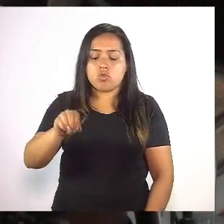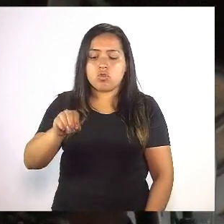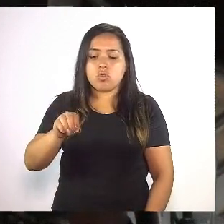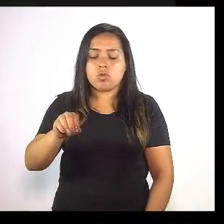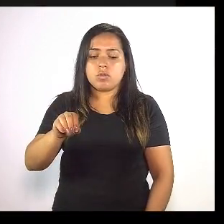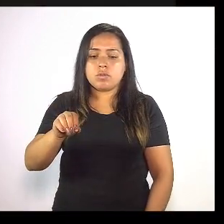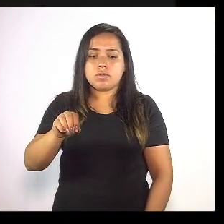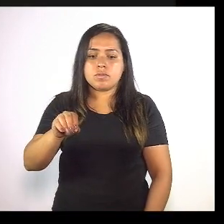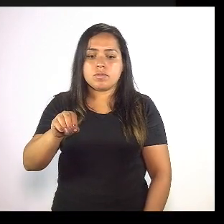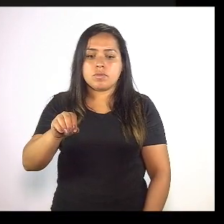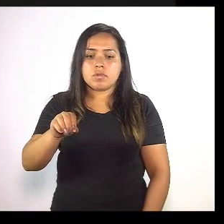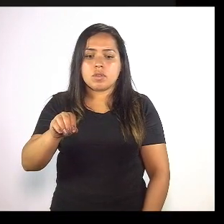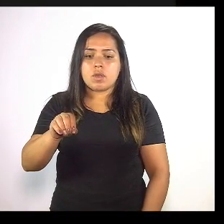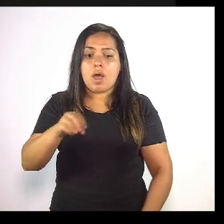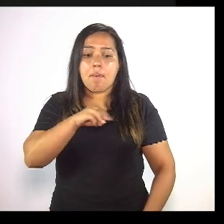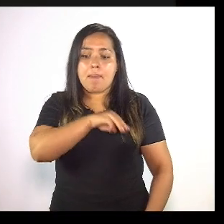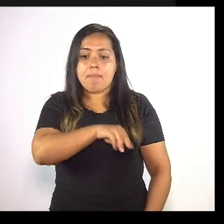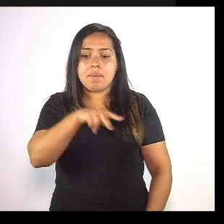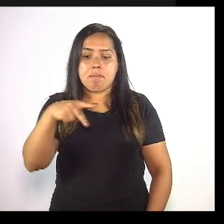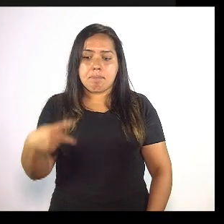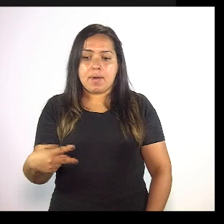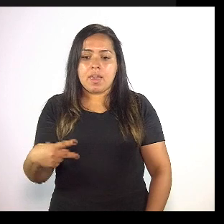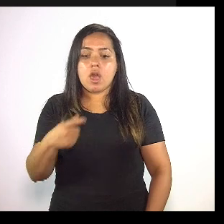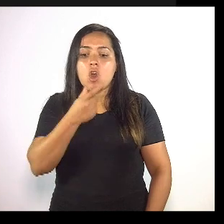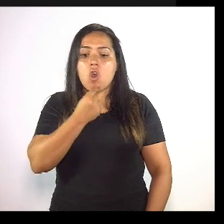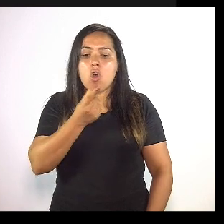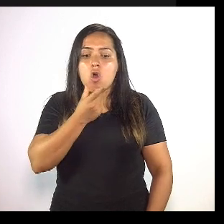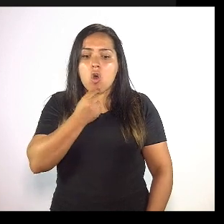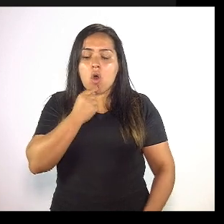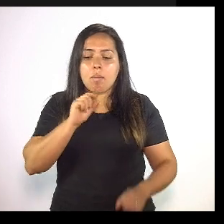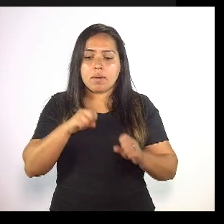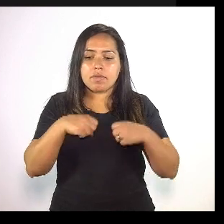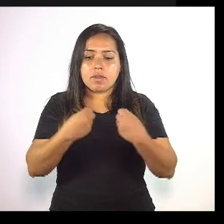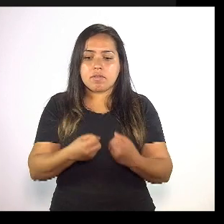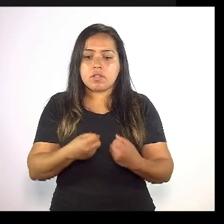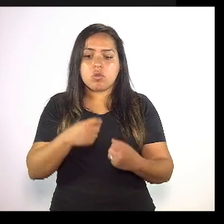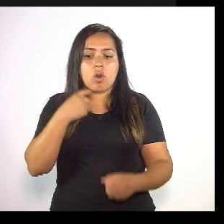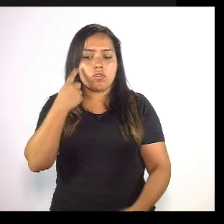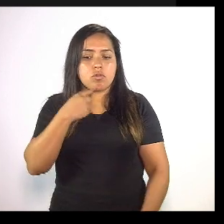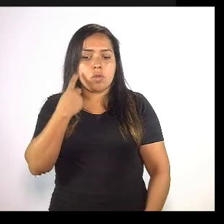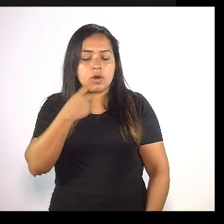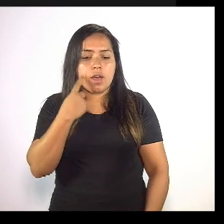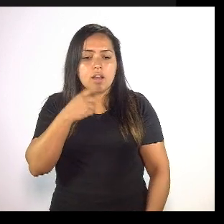Martins. Pelo Ministério Público, doutor Marcelo Vieira de Azevedo.